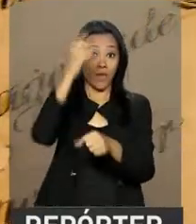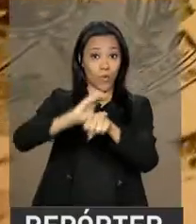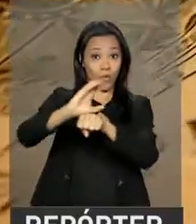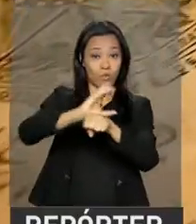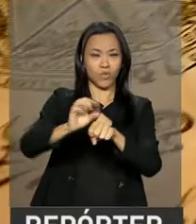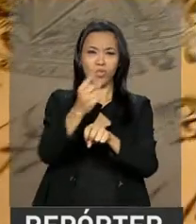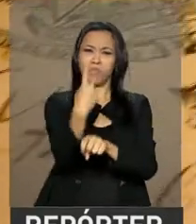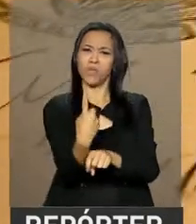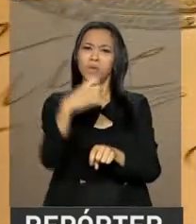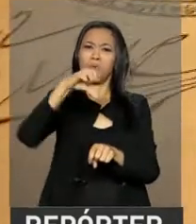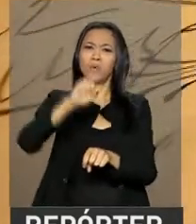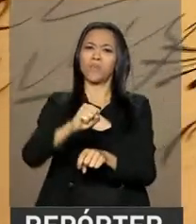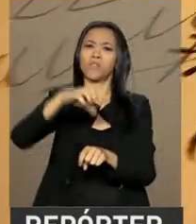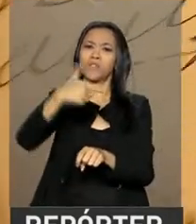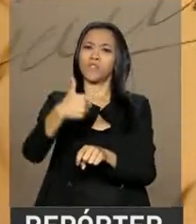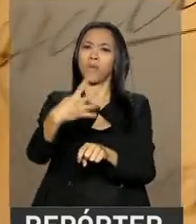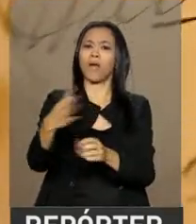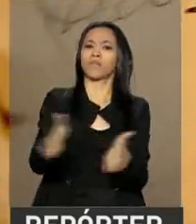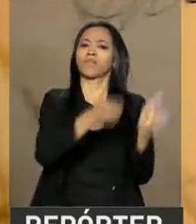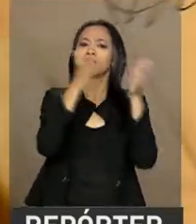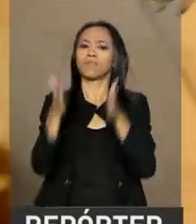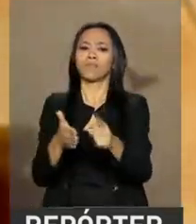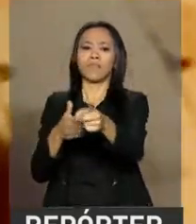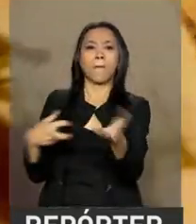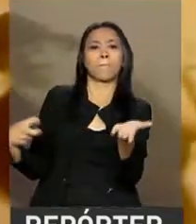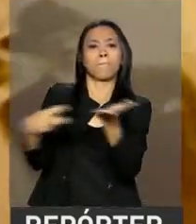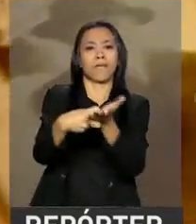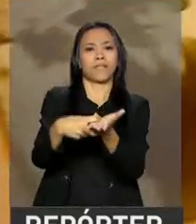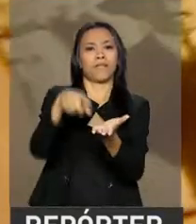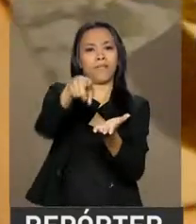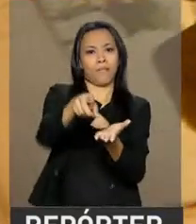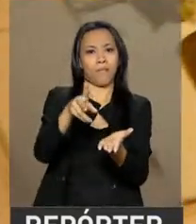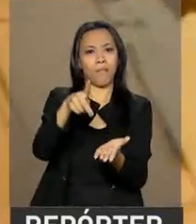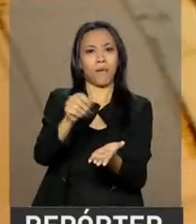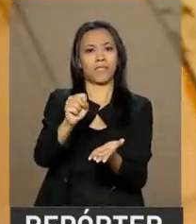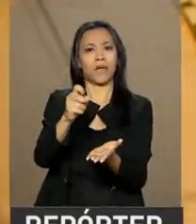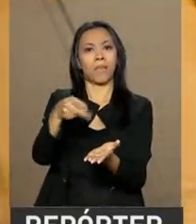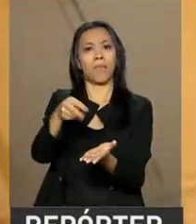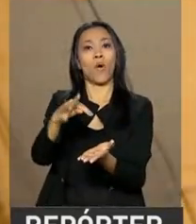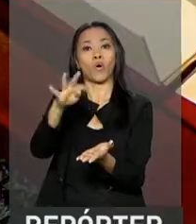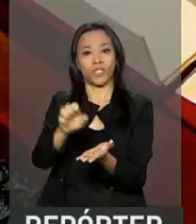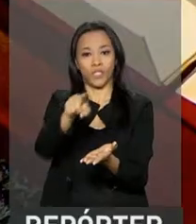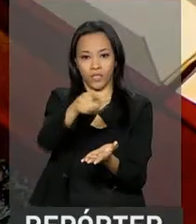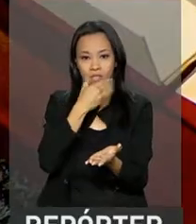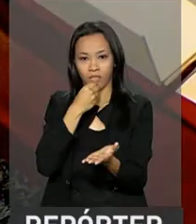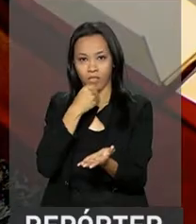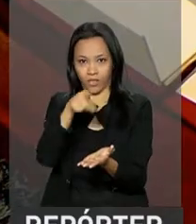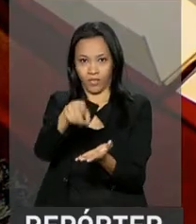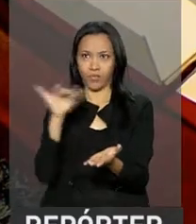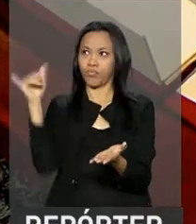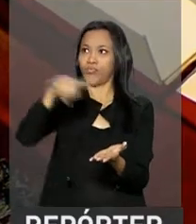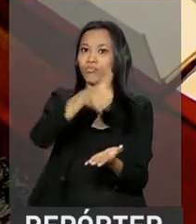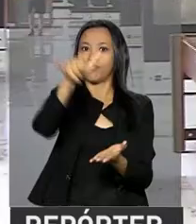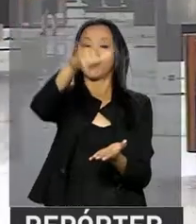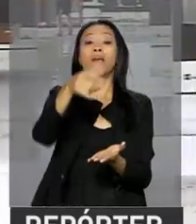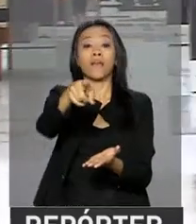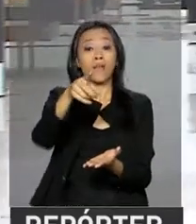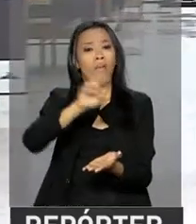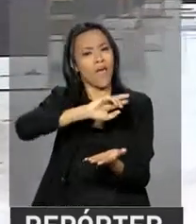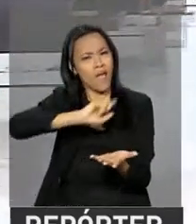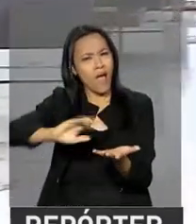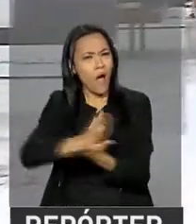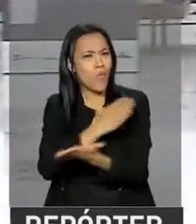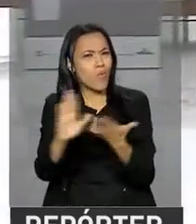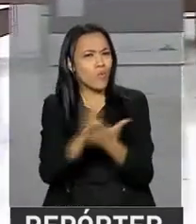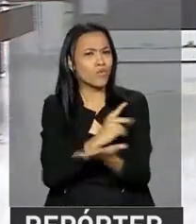e ainda o passaporte oficial de santos dumont o pai da aviação esses são apenas alguns itens que